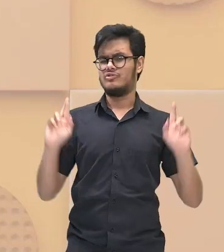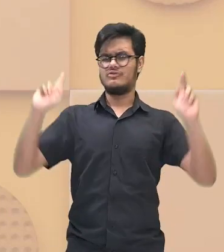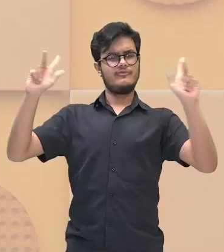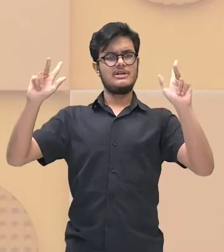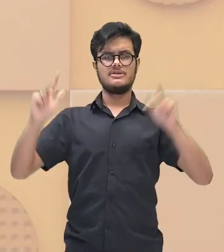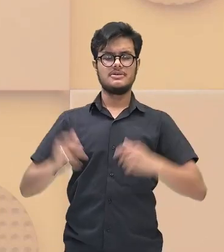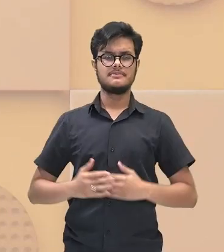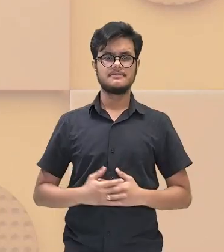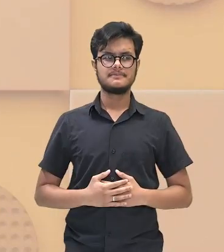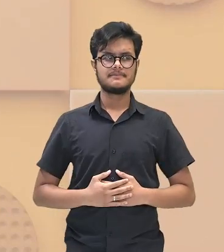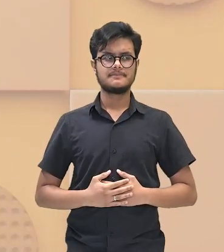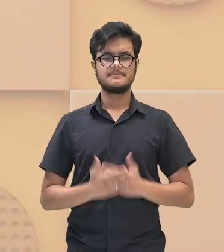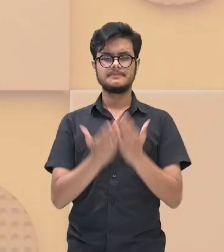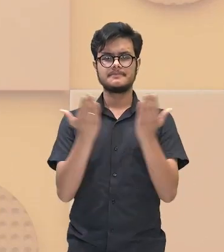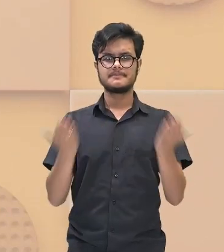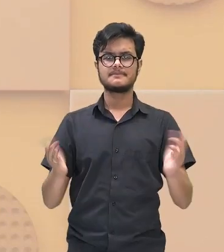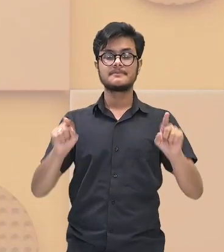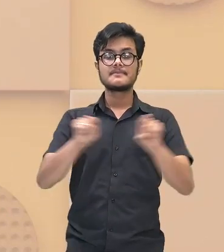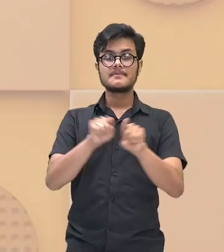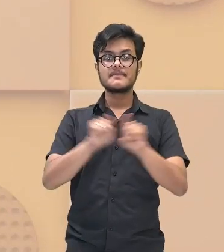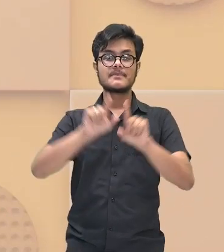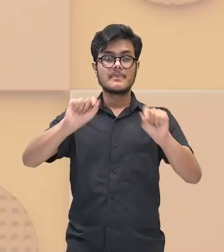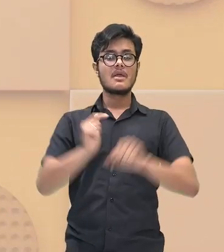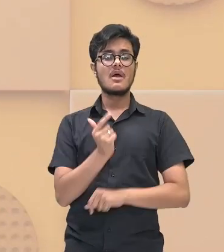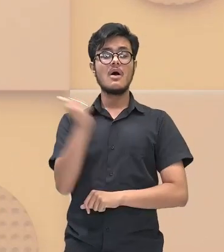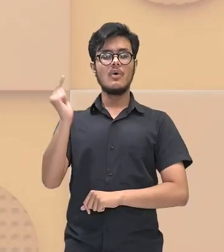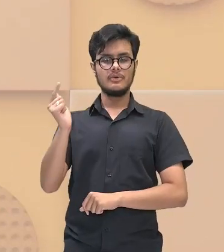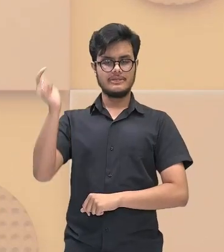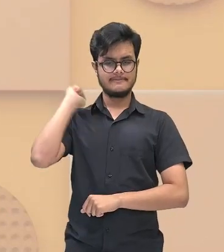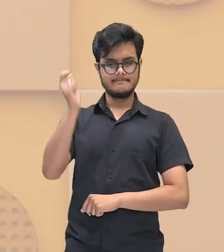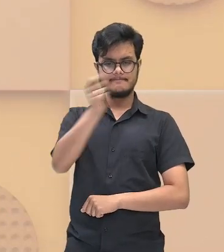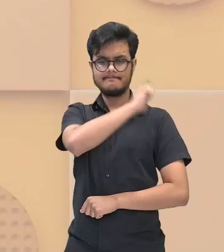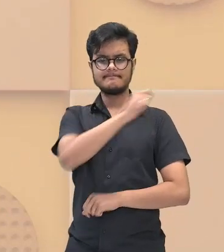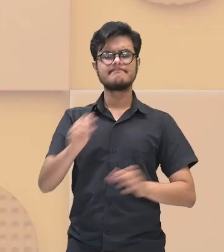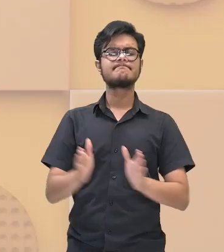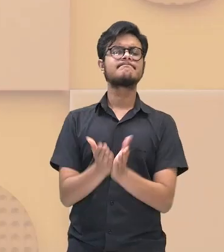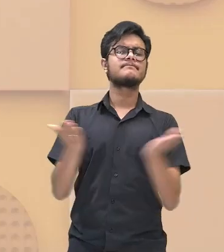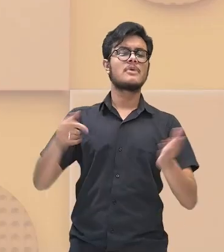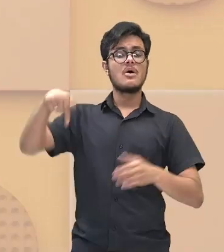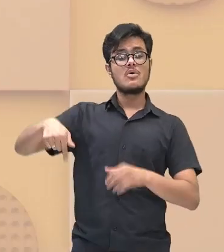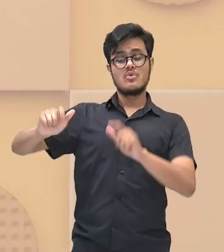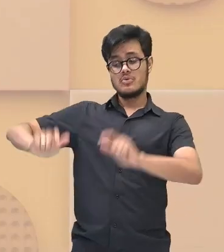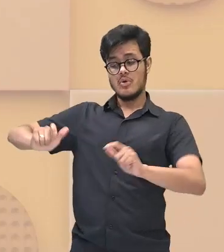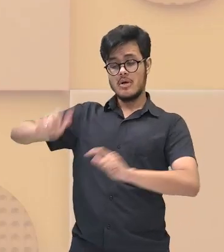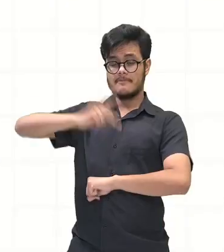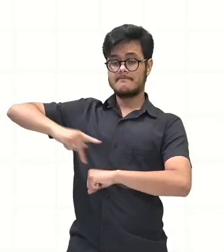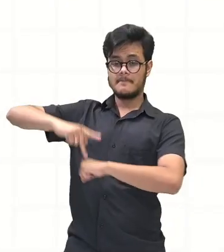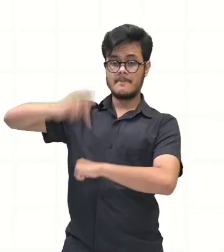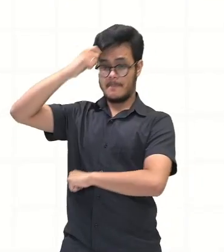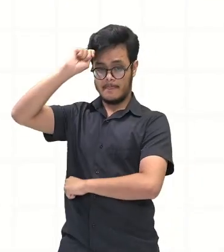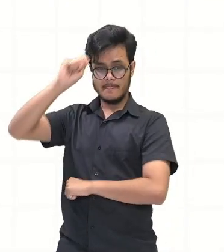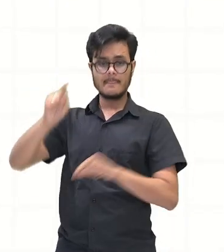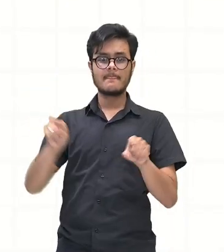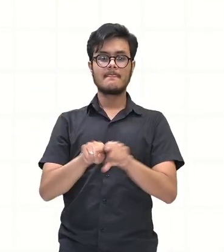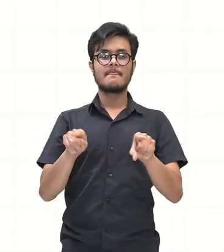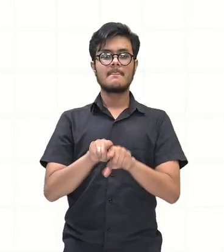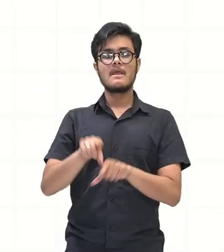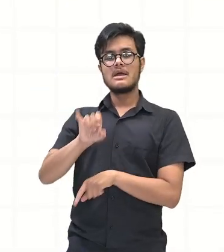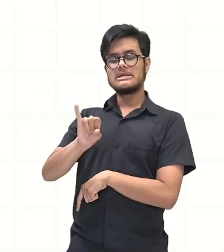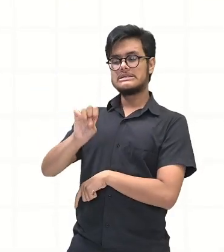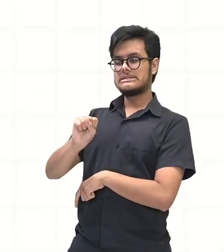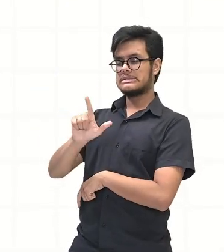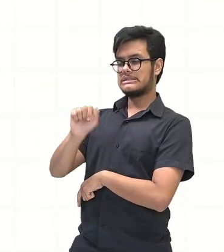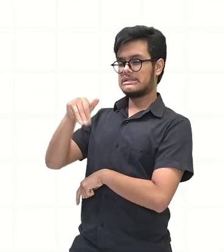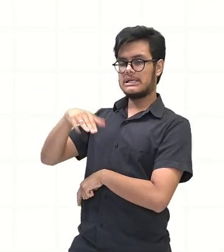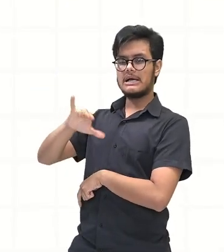americano. Então, havia também outro tipo de escravização adotado na África, que é a escravização